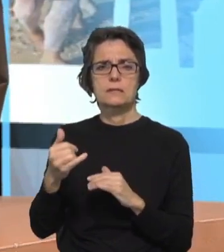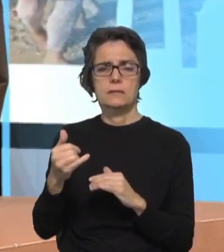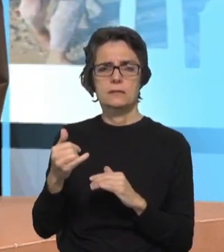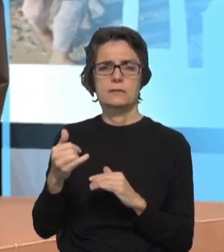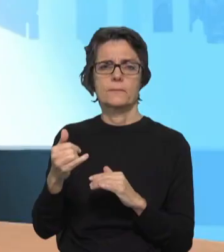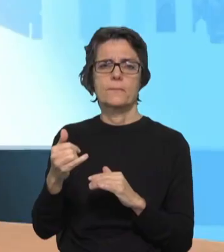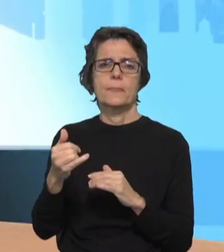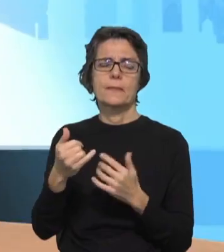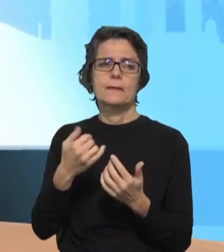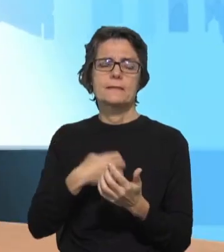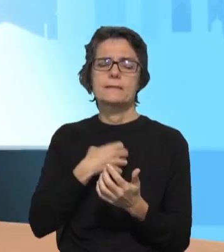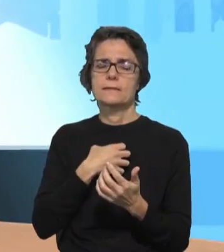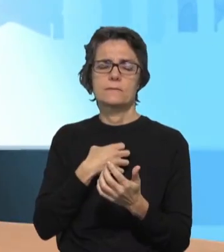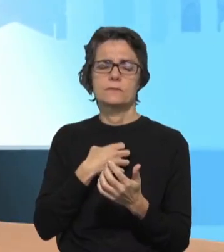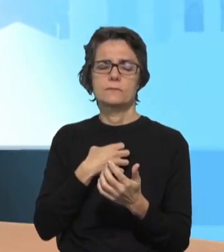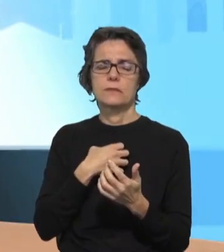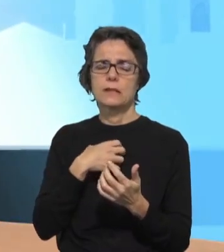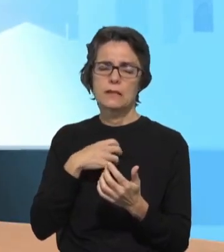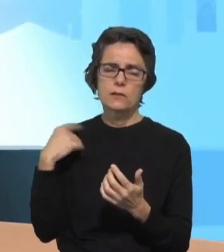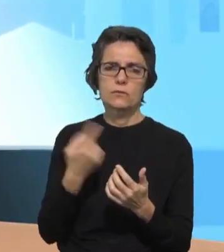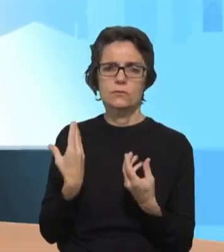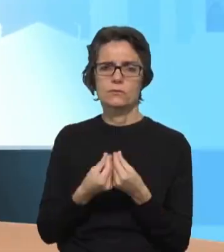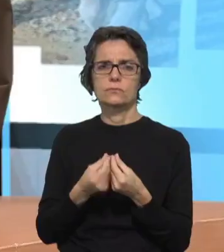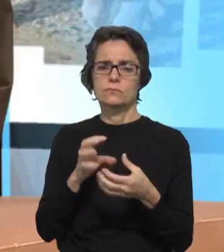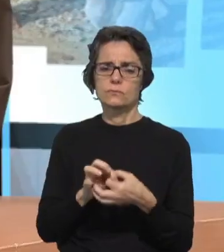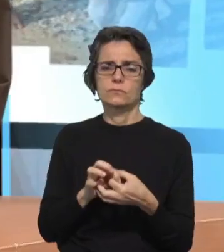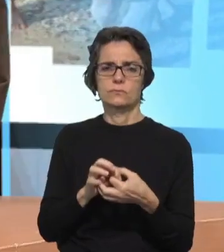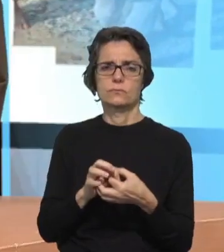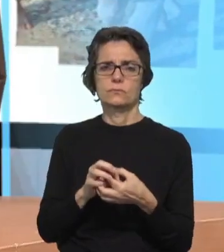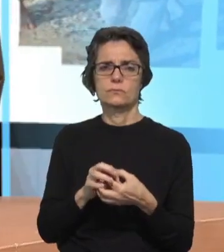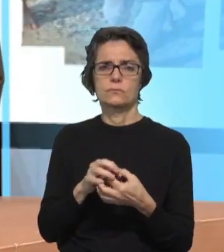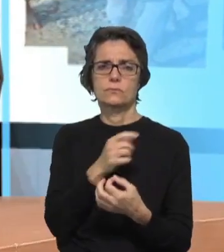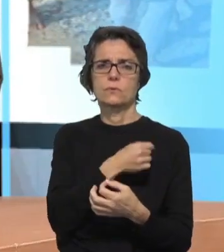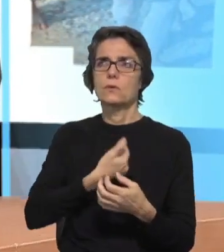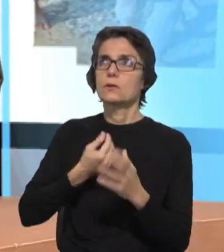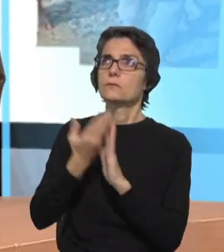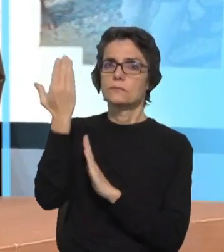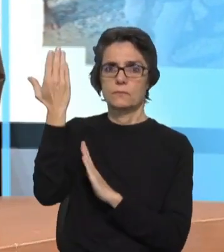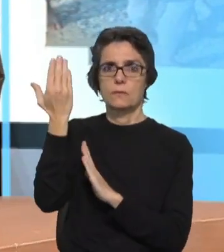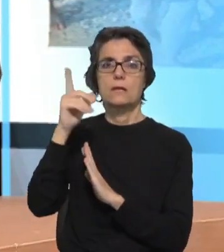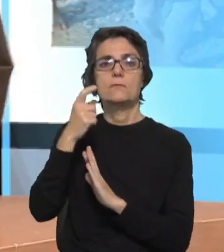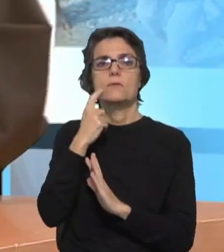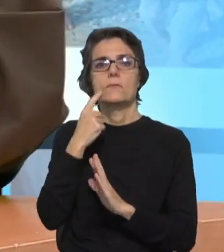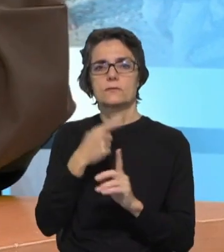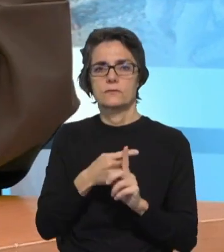único olhar, o olhar de que Deus é meu Pai, portanto, é meu irmão, referi há bocadinho, e depois então a Páscoa de São Francisco. Este momento em que